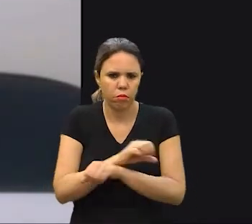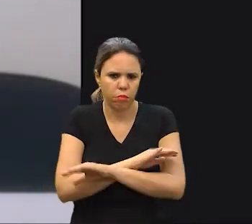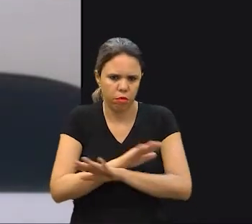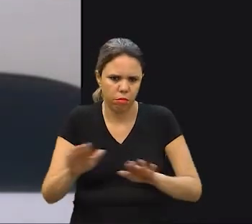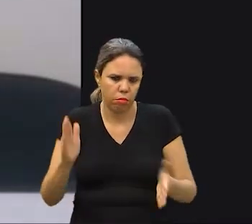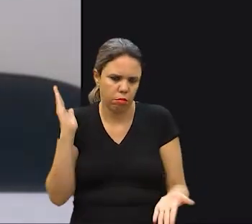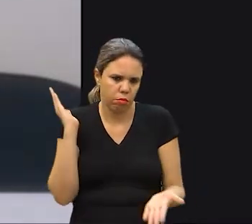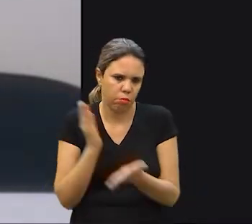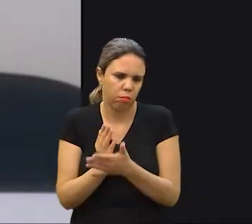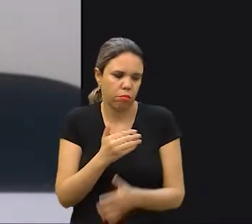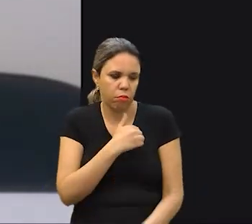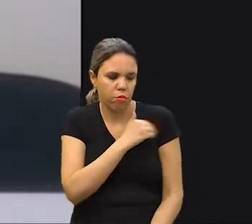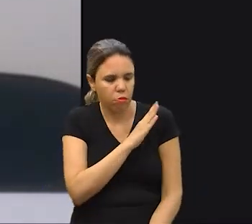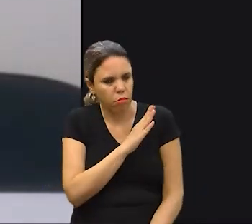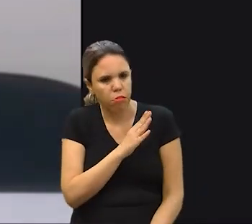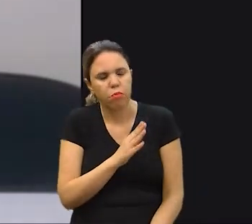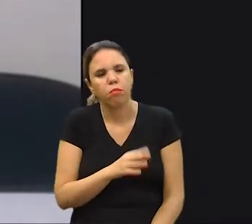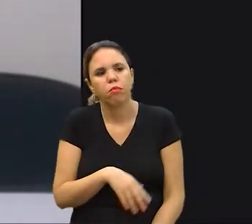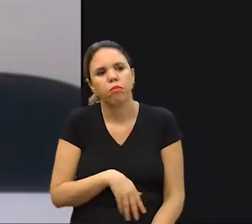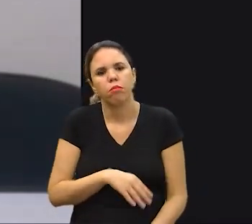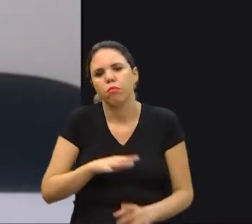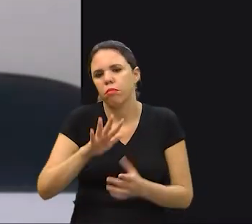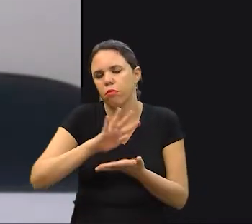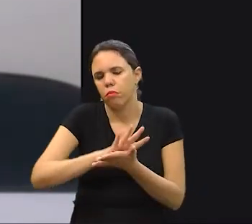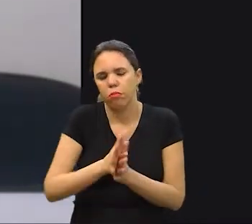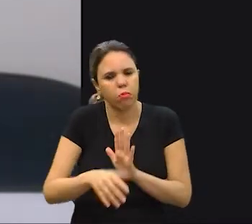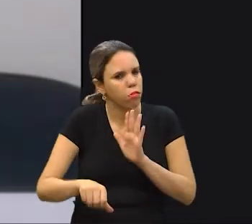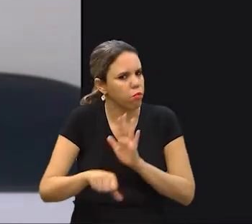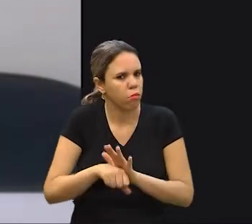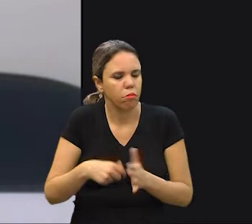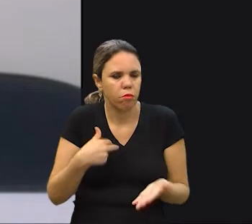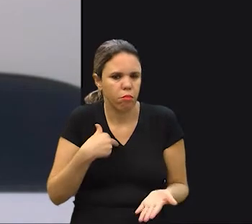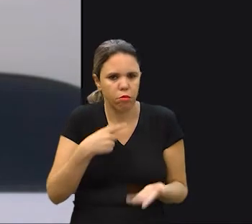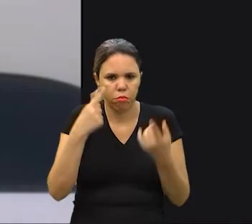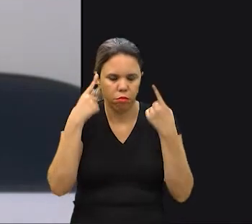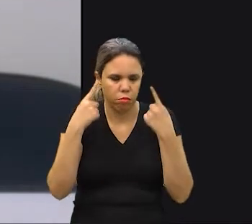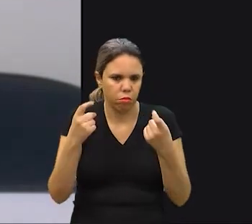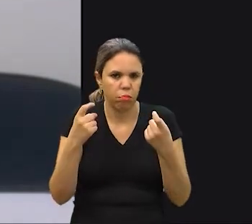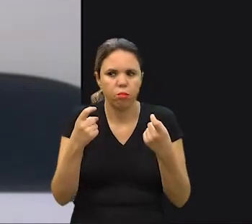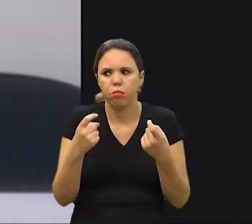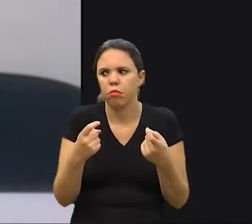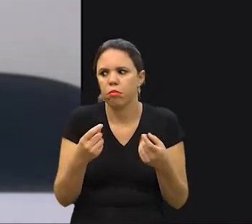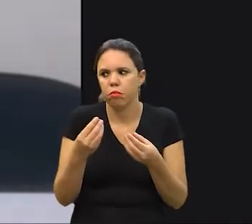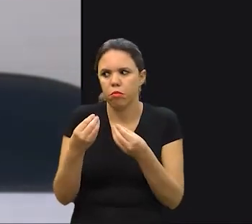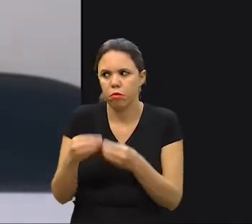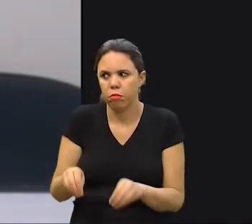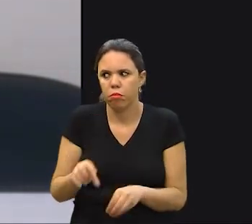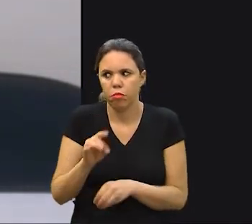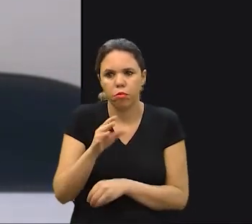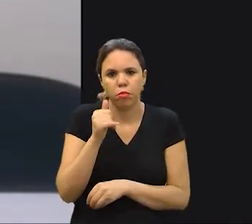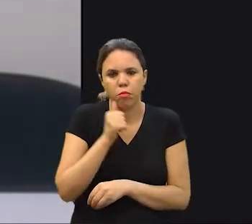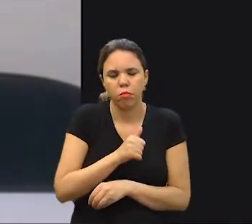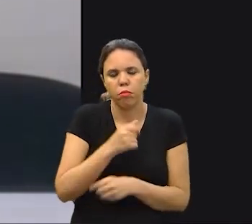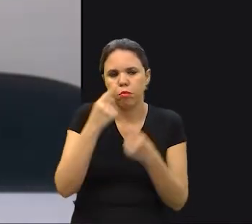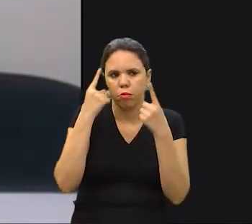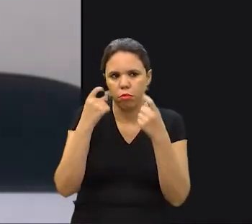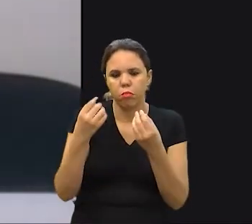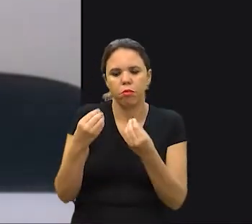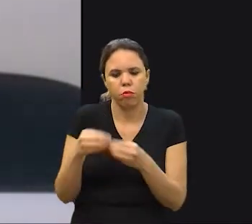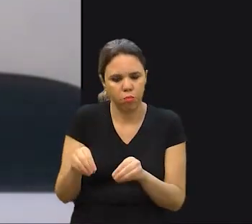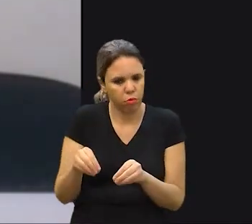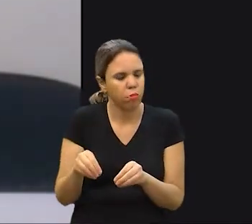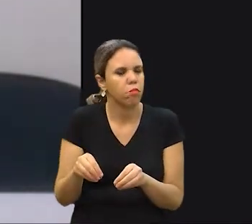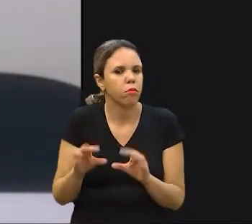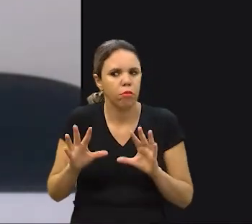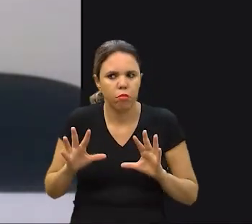parar com o preconceito e justamente com a discriminação. A violência não impacta só a mulher, a